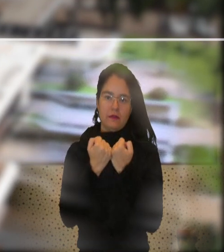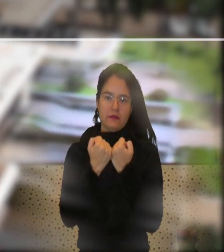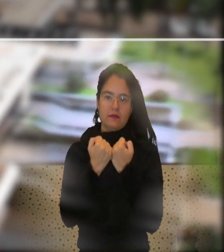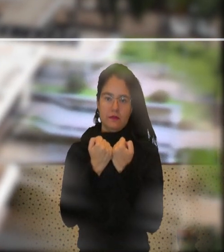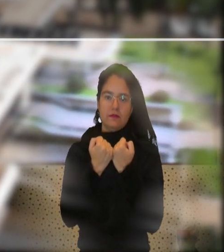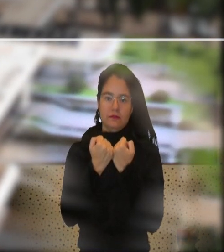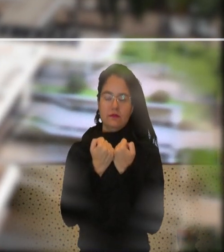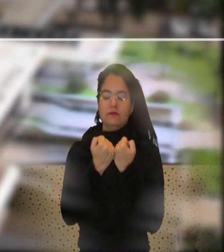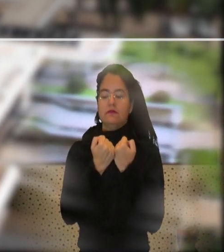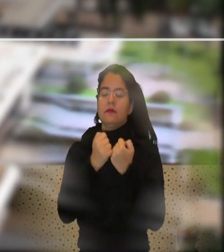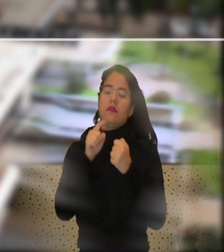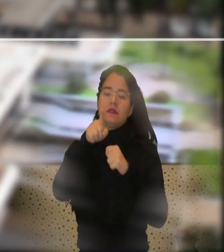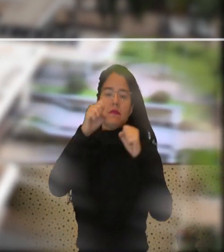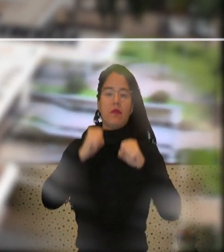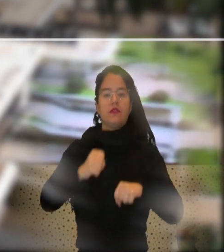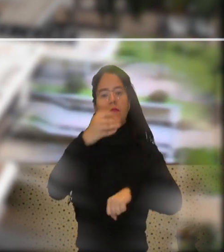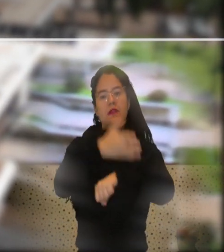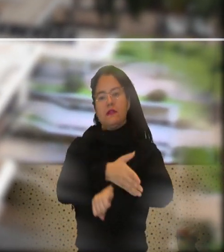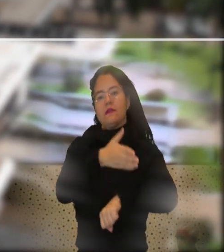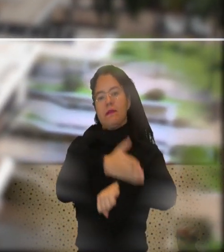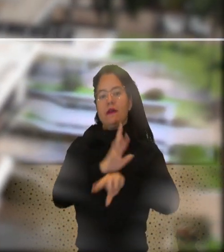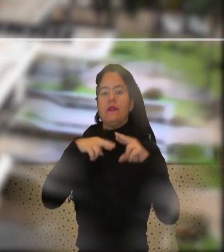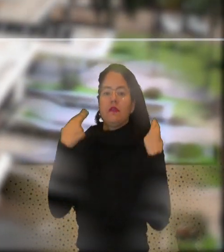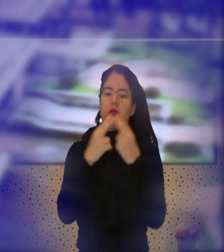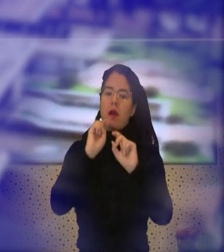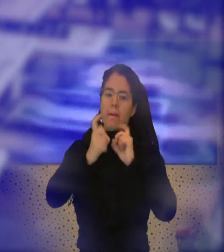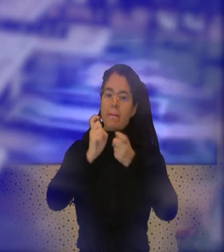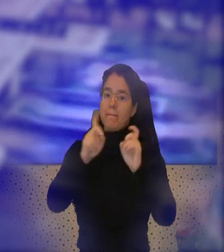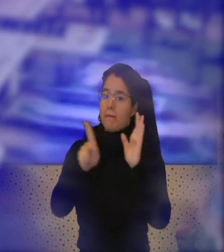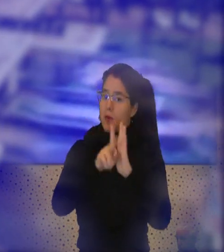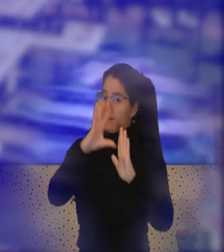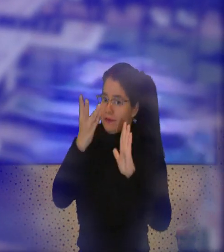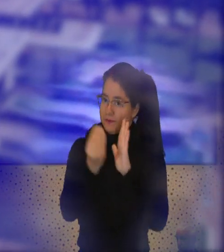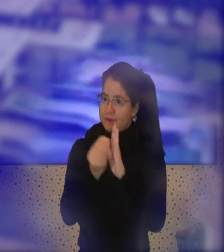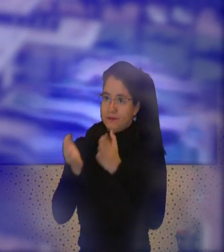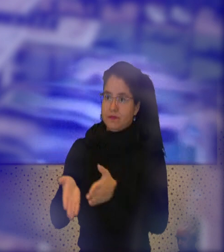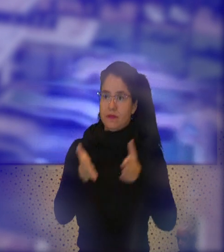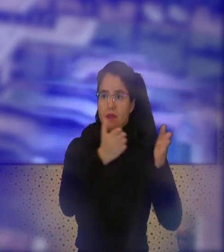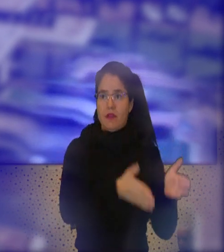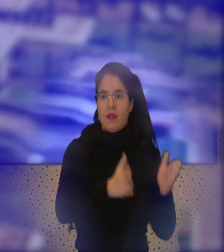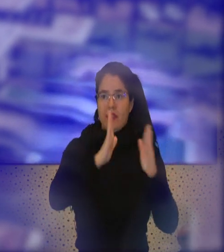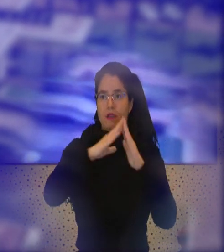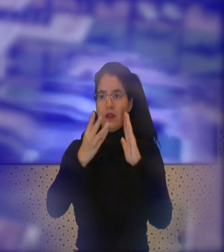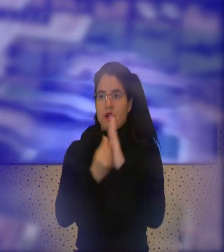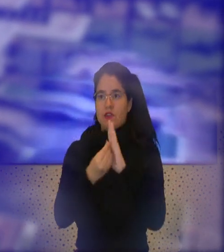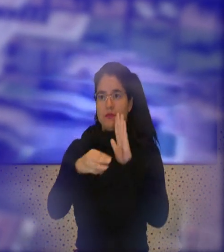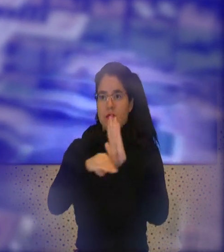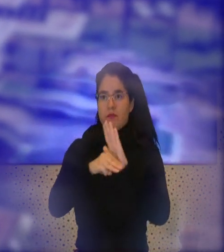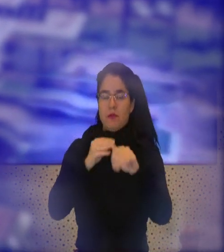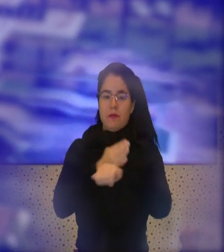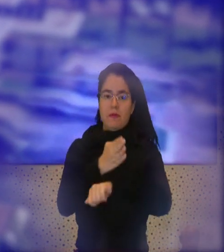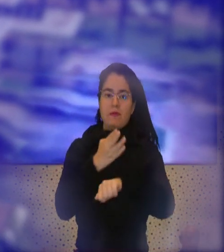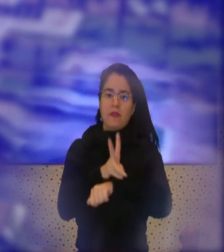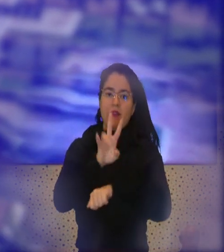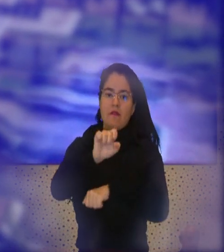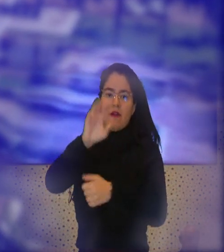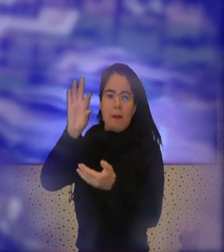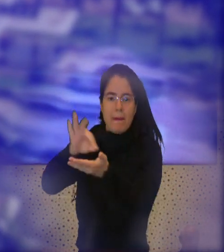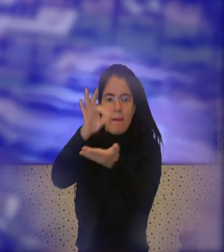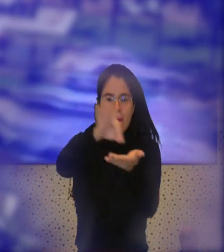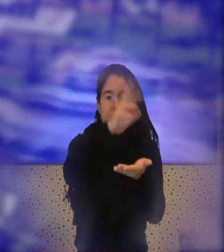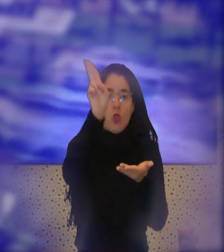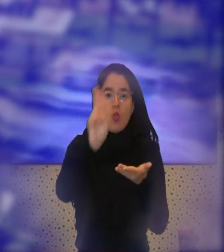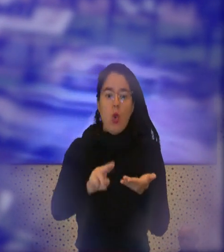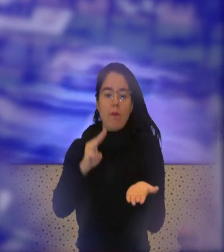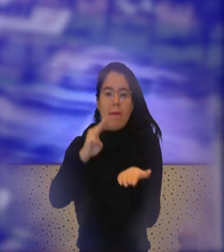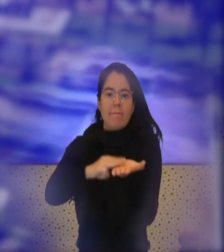discussões administrativas de sua igreja. A Igreja Memorial Batista está realizando o recadastramento de seus membros.